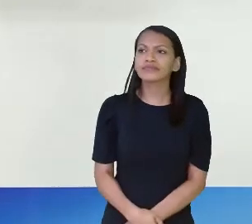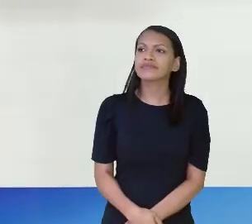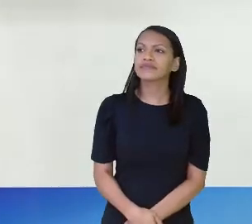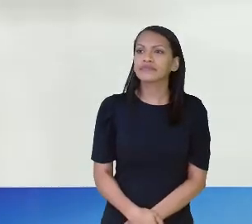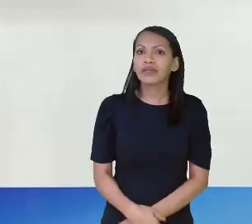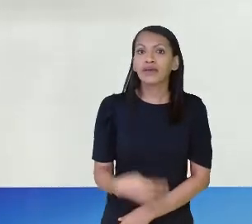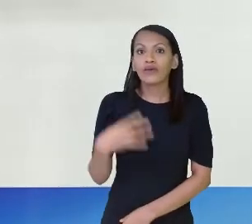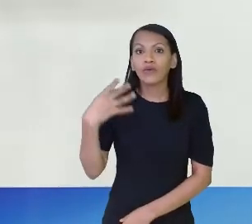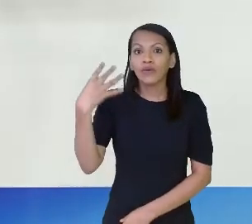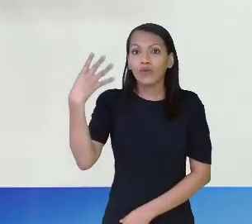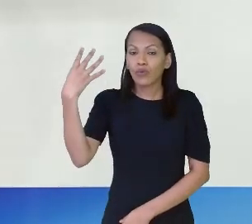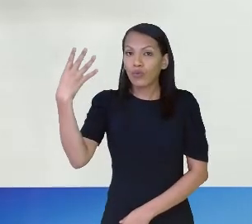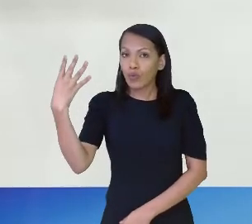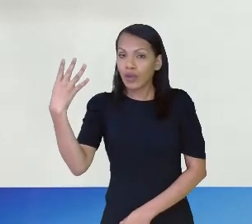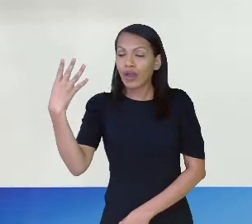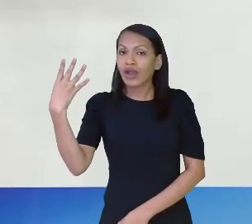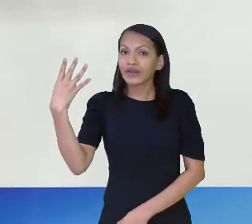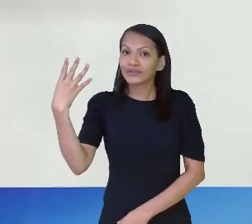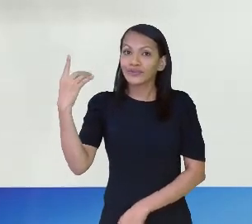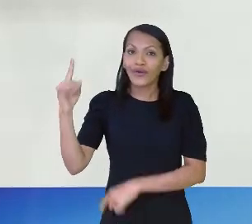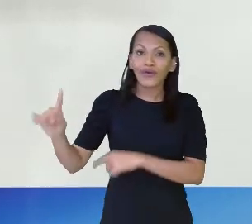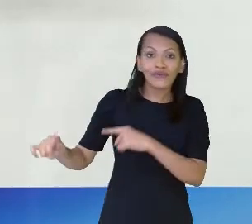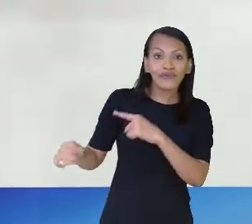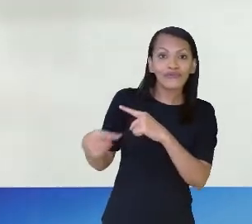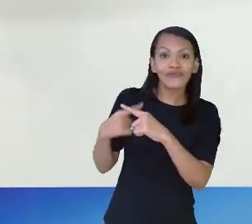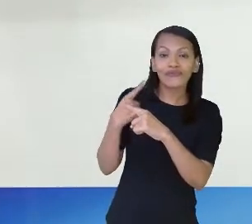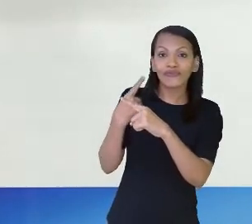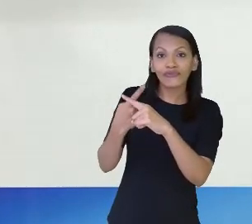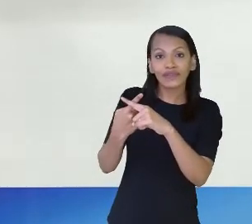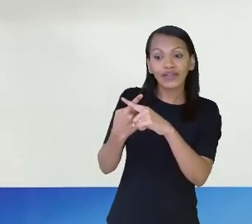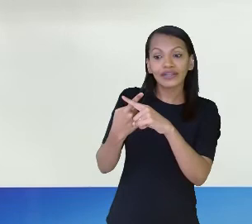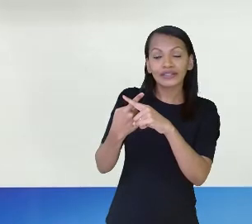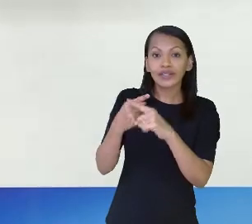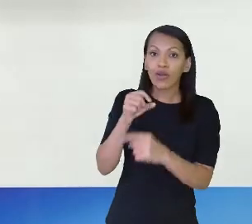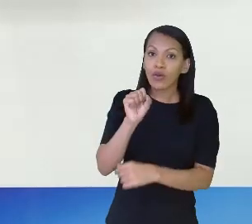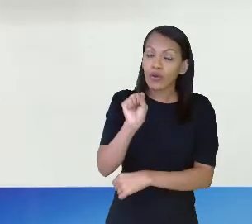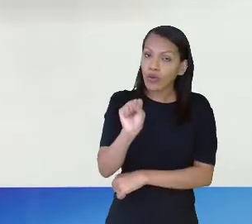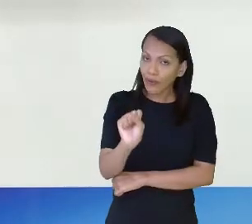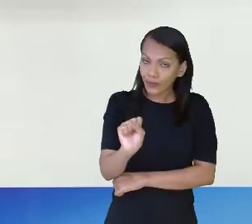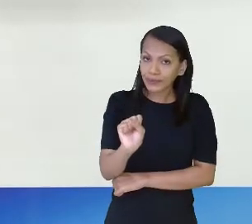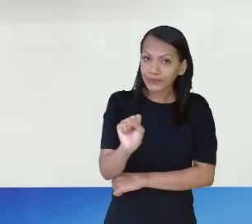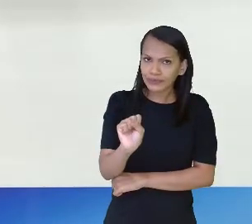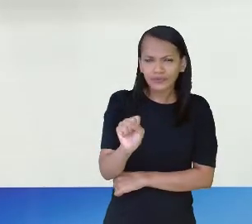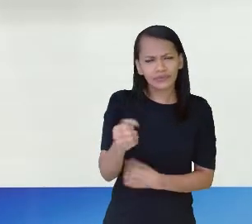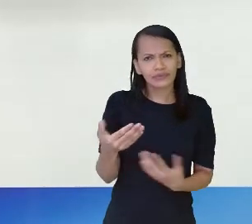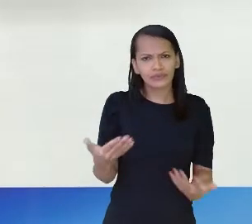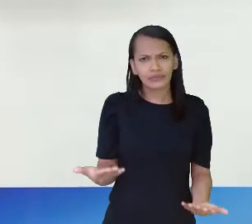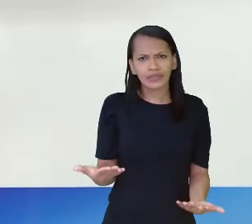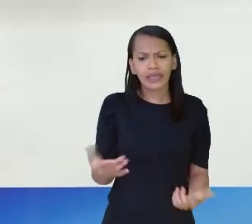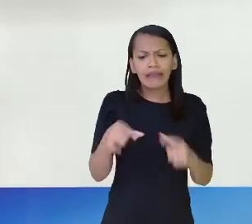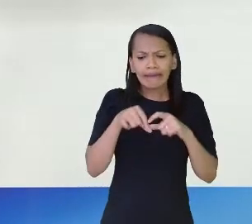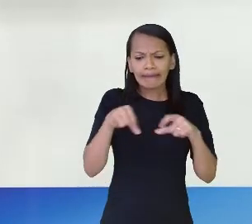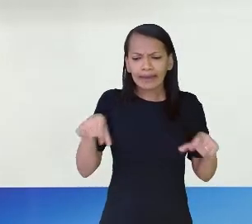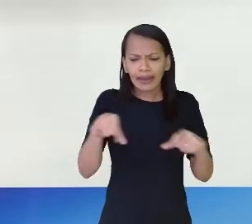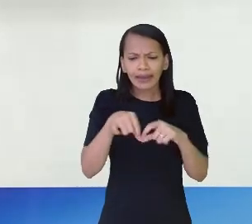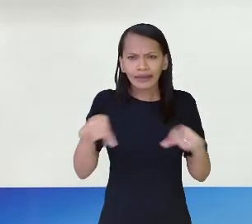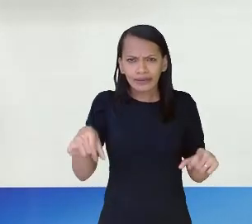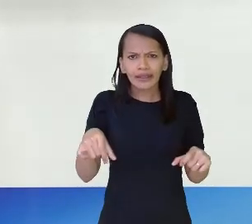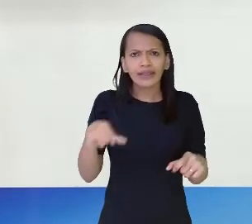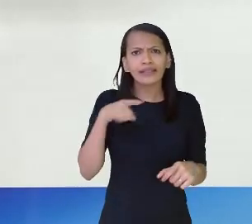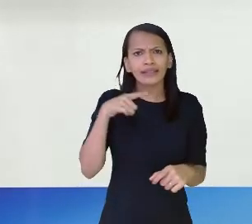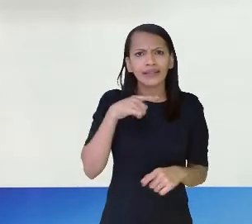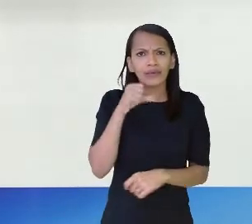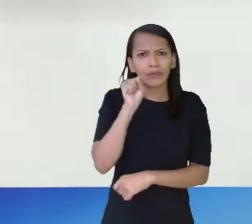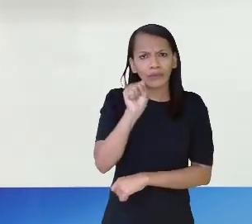as 4 fileiras vezes os 8 alunos. Não foi dito que em cada fileira tinha 8,